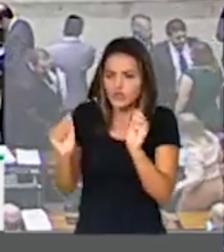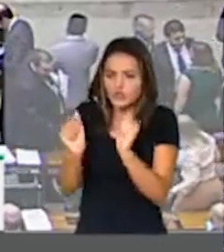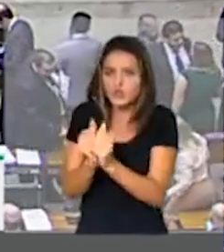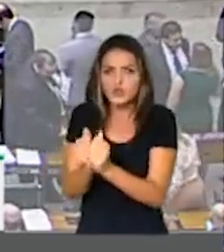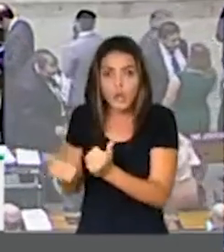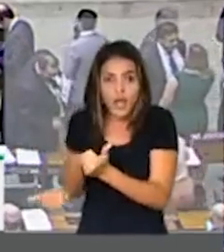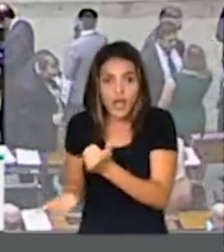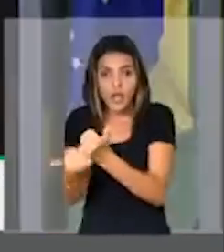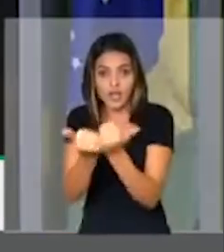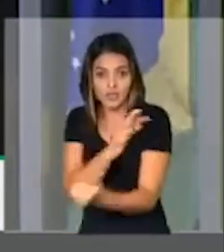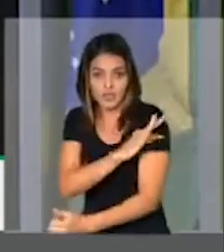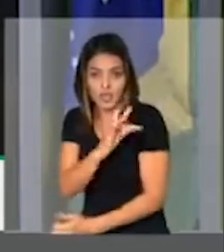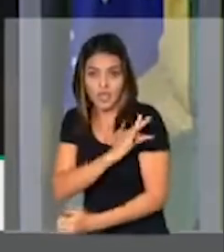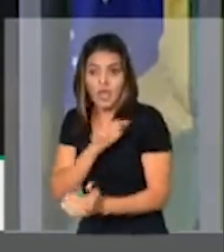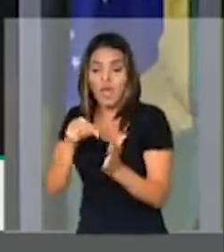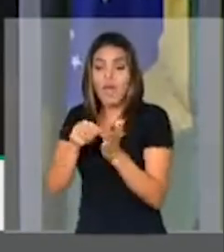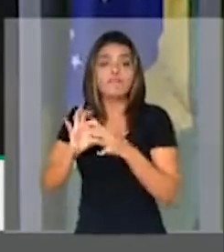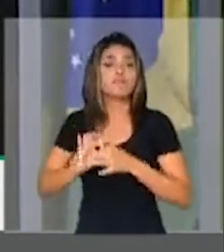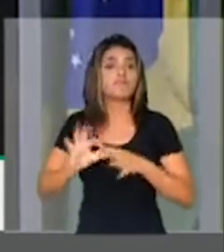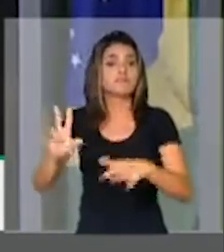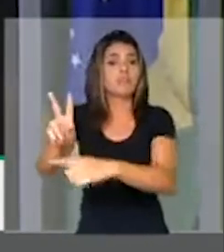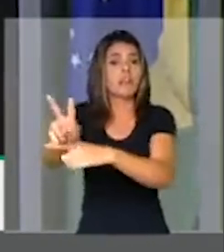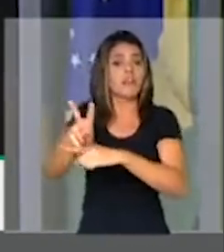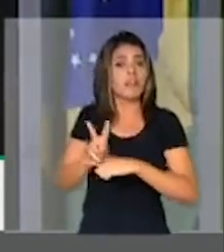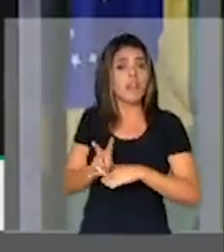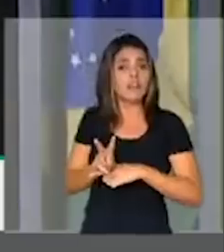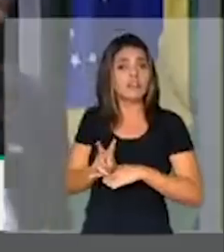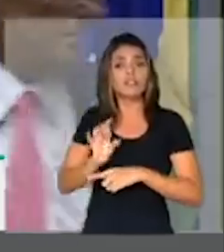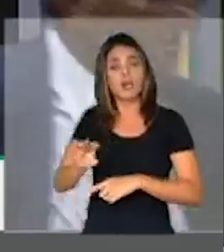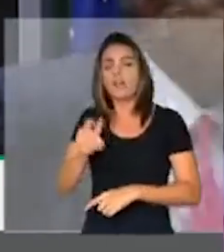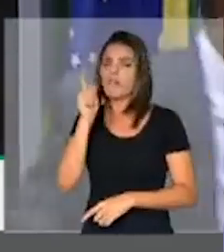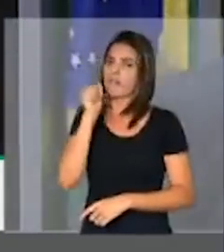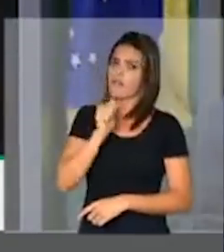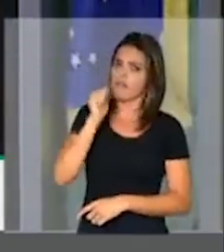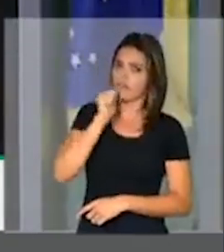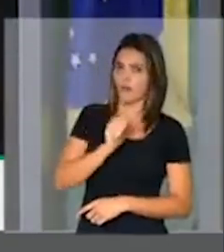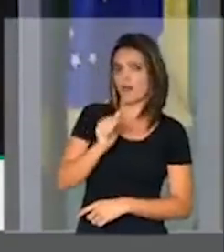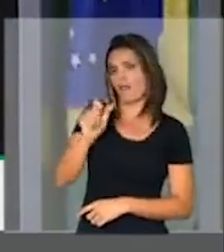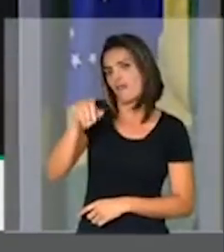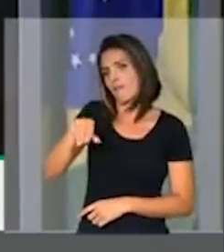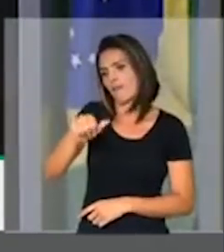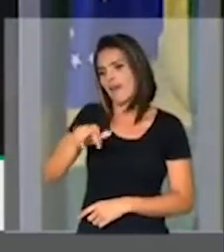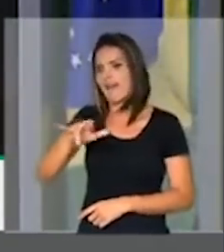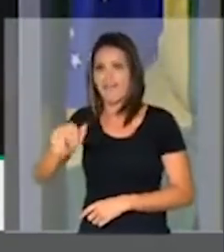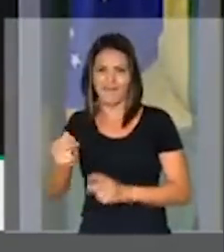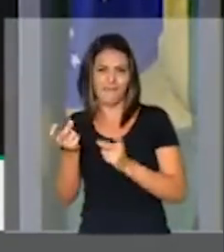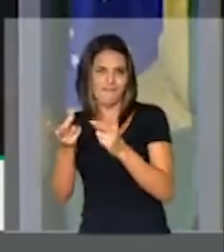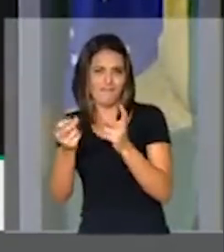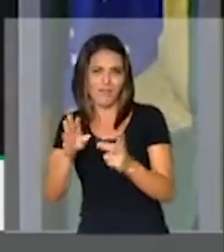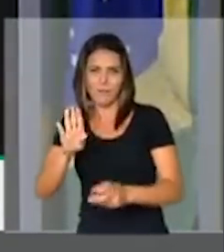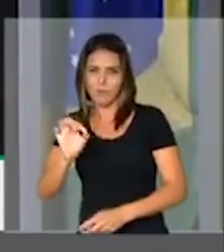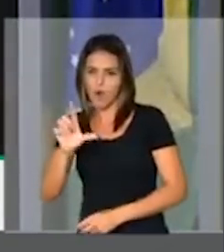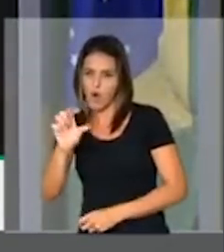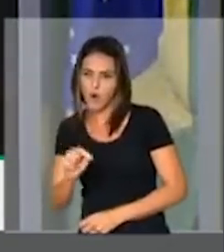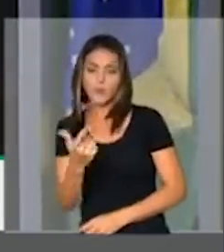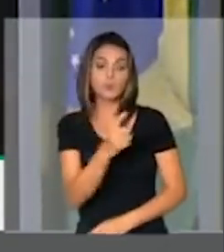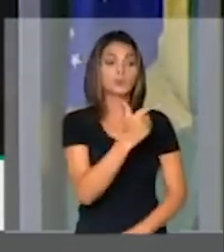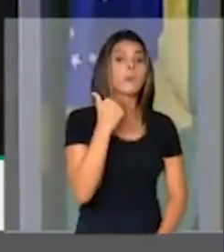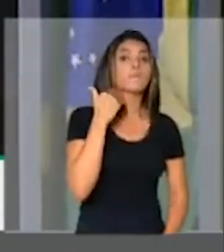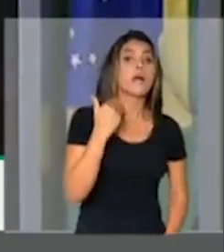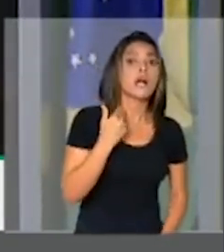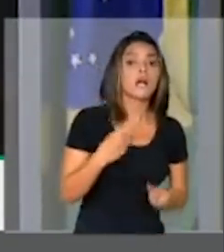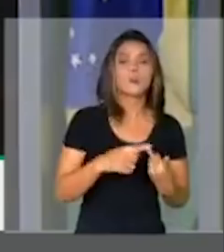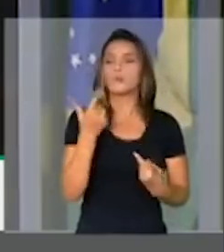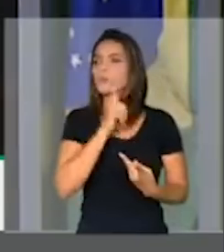dias, da democratização do crédito. É basicamente a Dona Maria que vende bolo na esquina e não tem conta bancária e não consegue